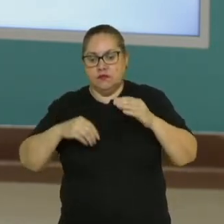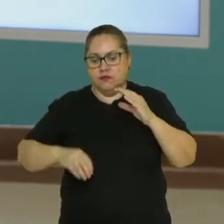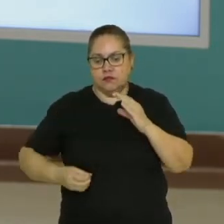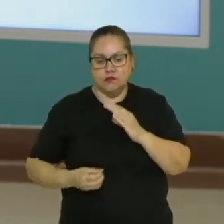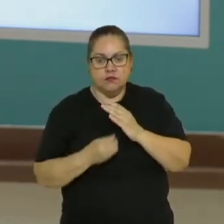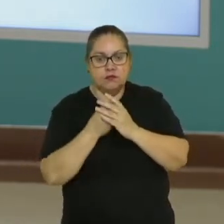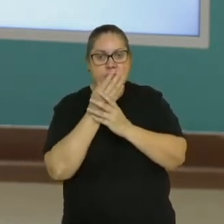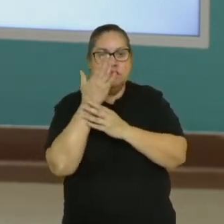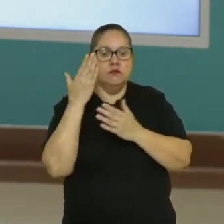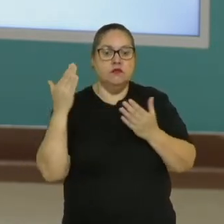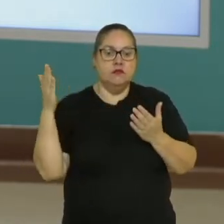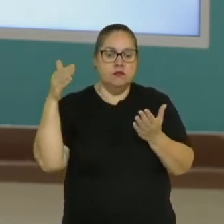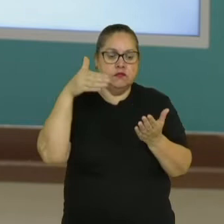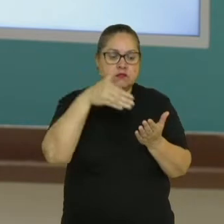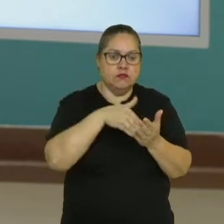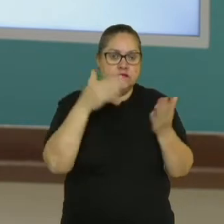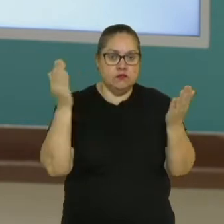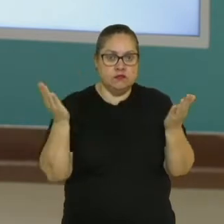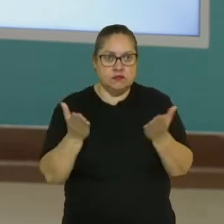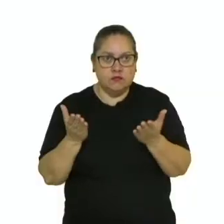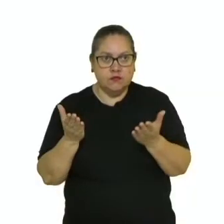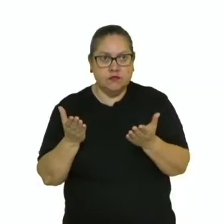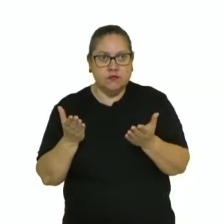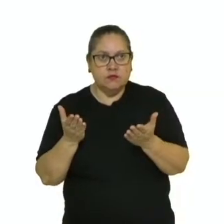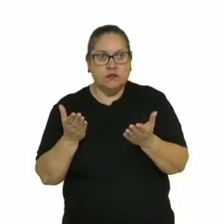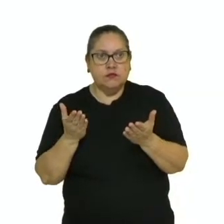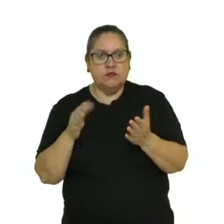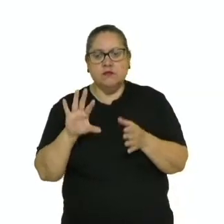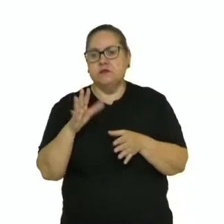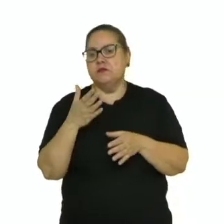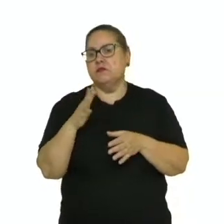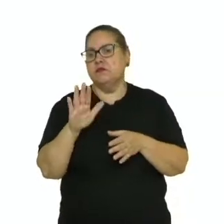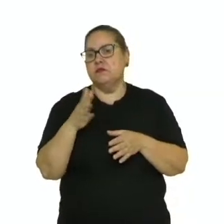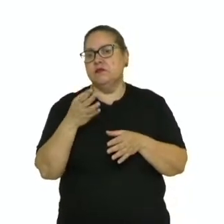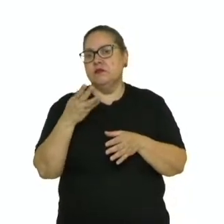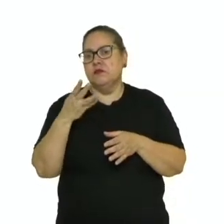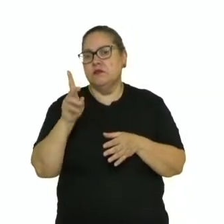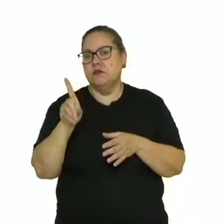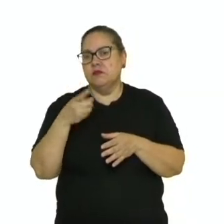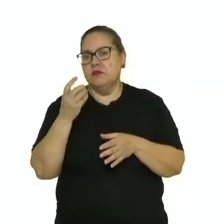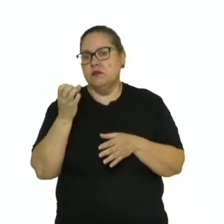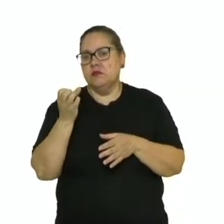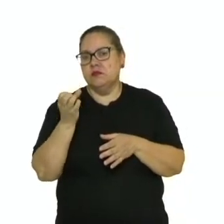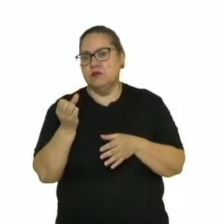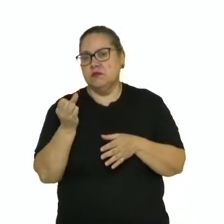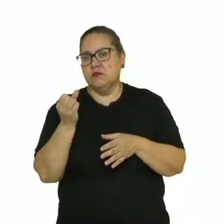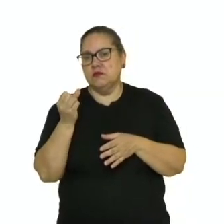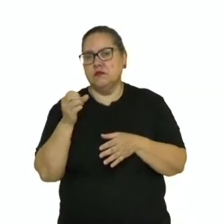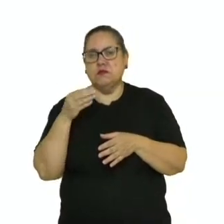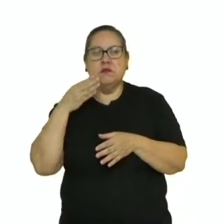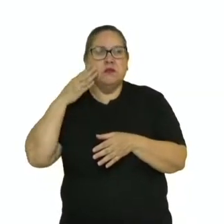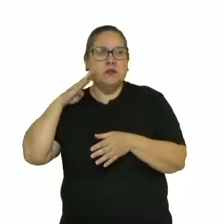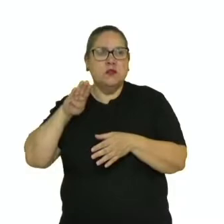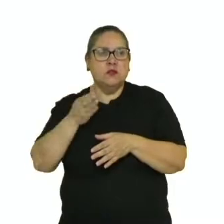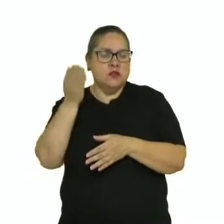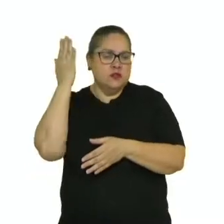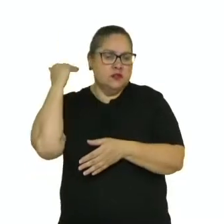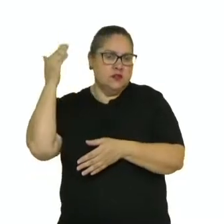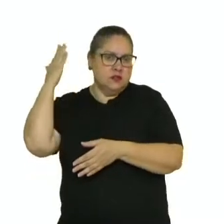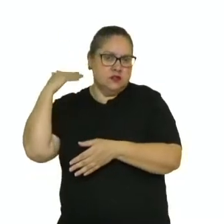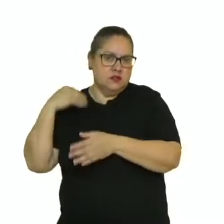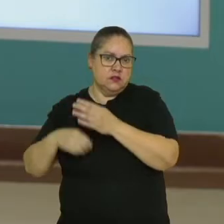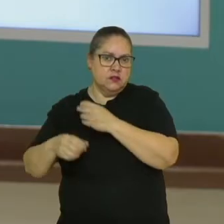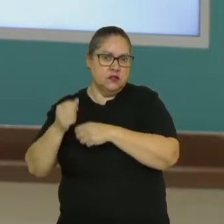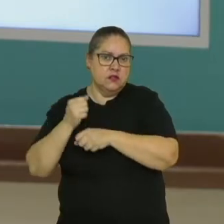sua formação até agora. Há mais ou menos 4,6 bilhões de anos, o